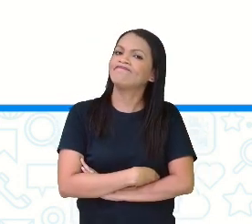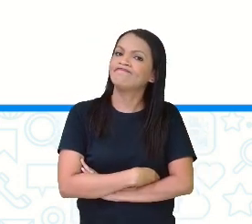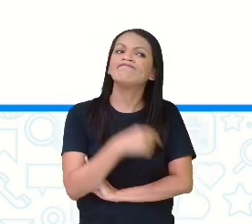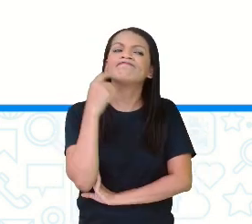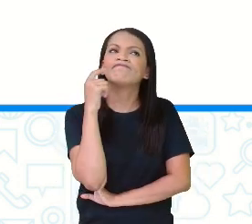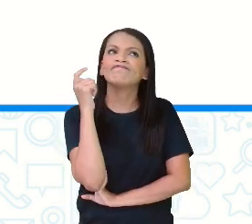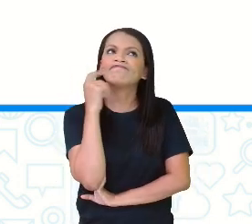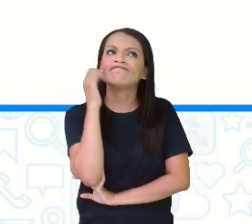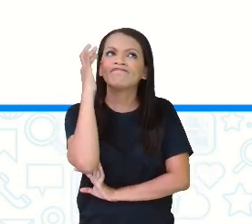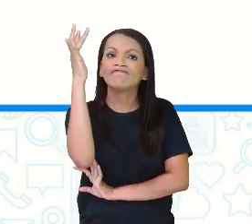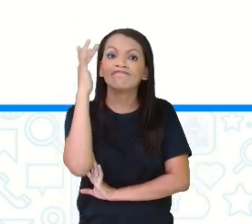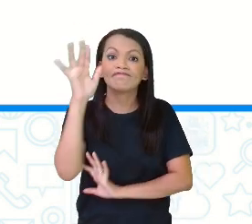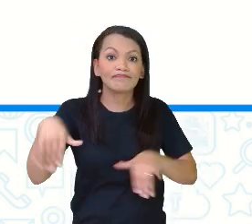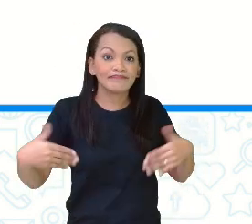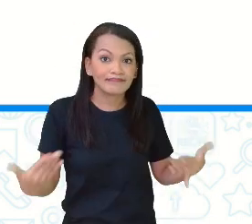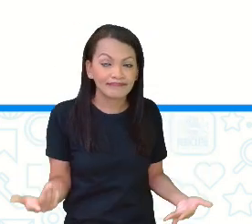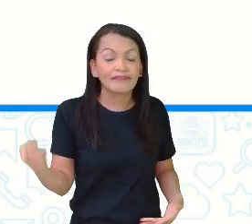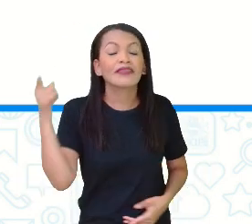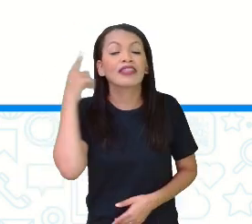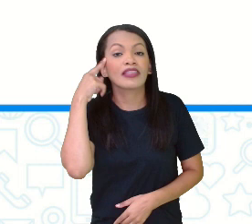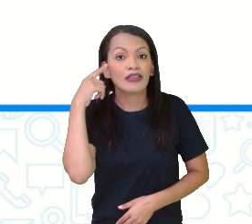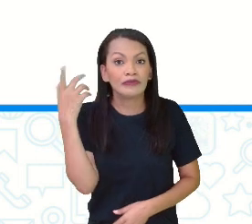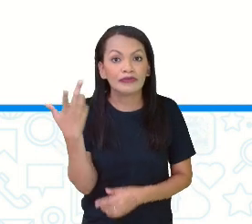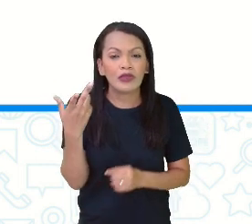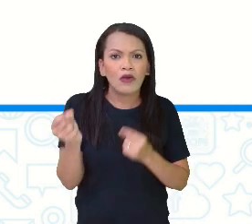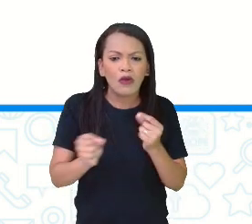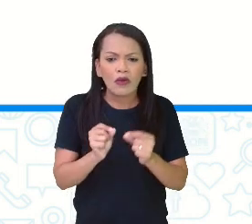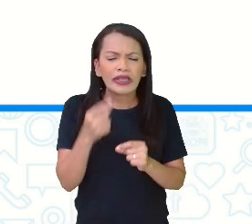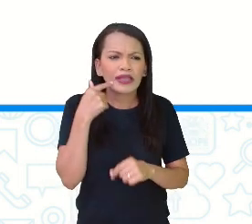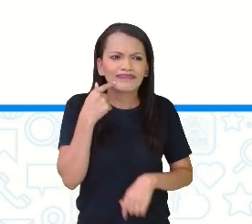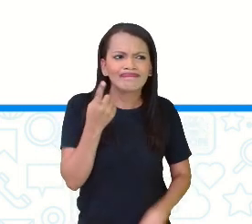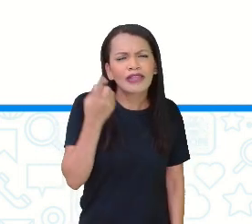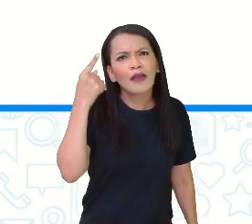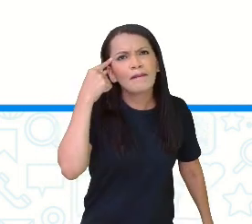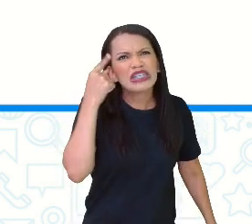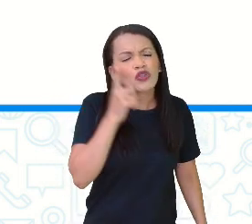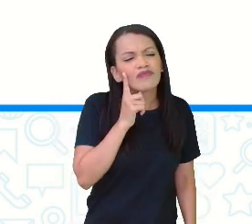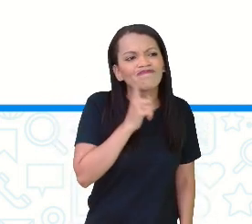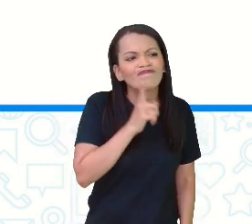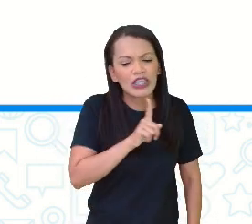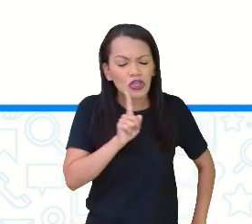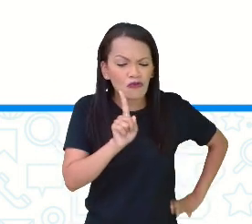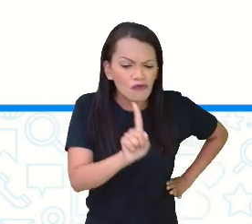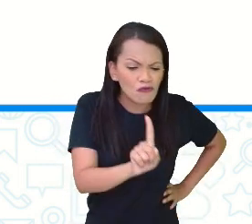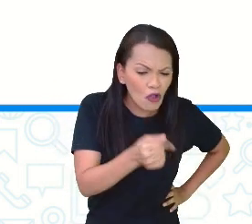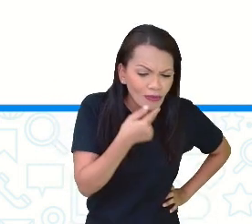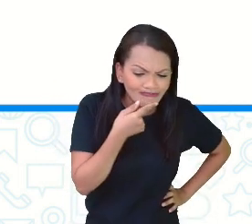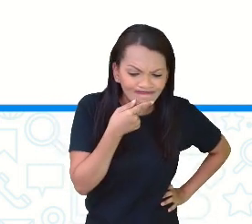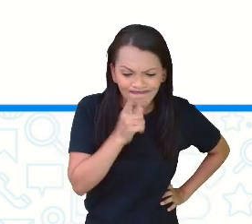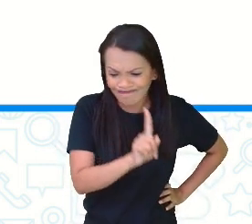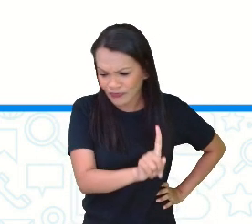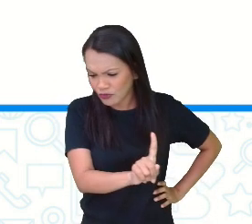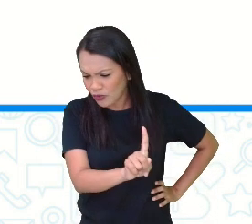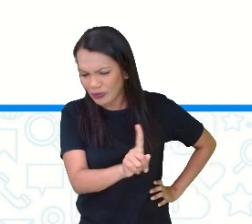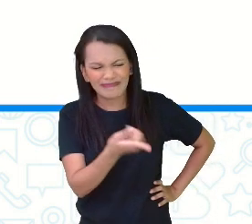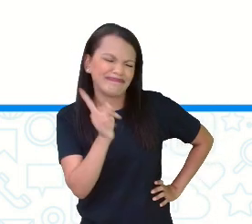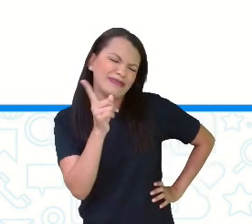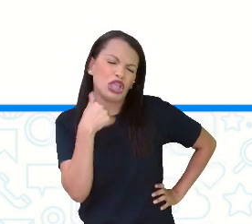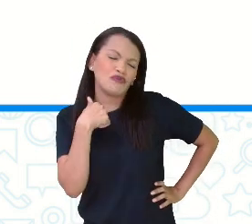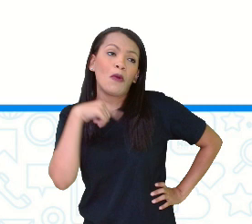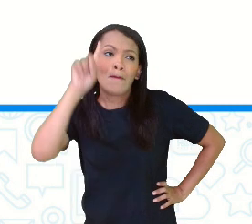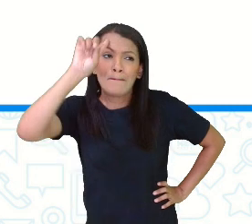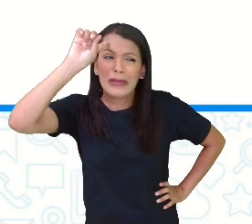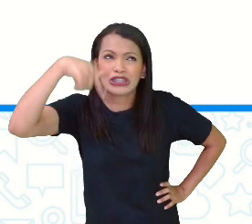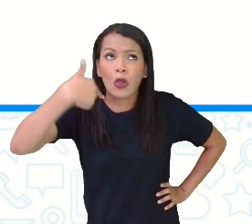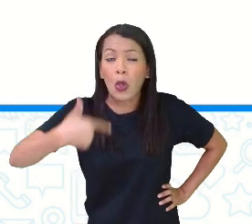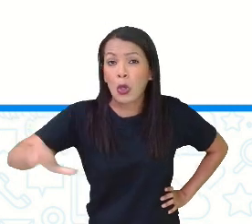alguém incapaz de exercer a função de rei, desistiu de ir pessoalmente e decidiu mandar outra pessoa em seu